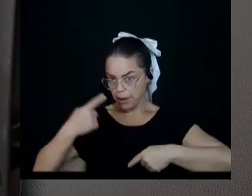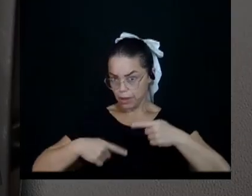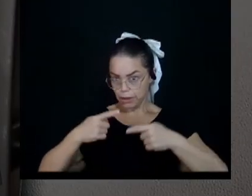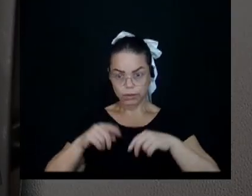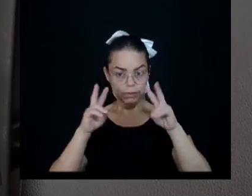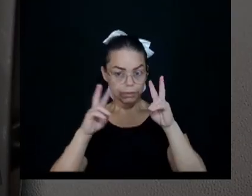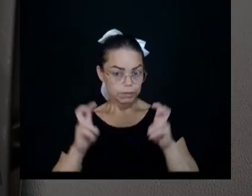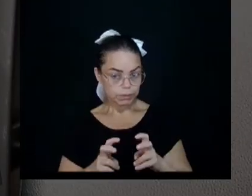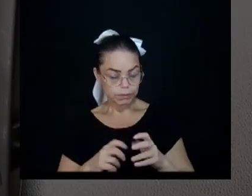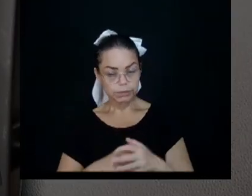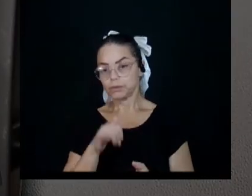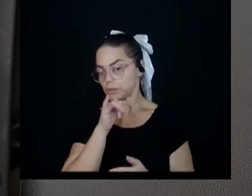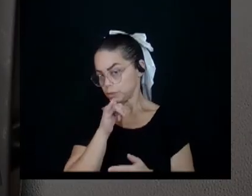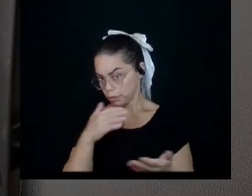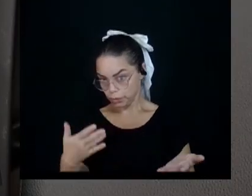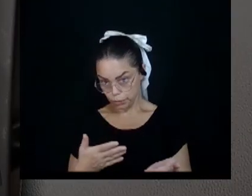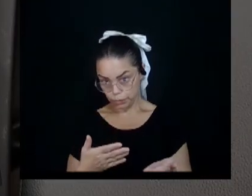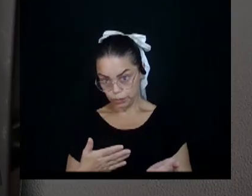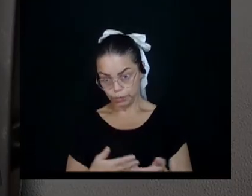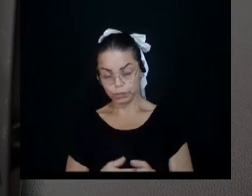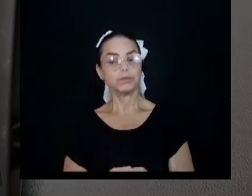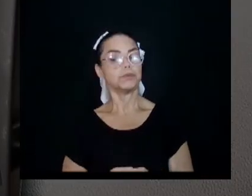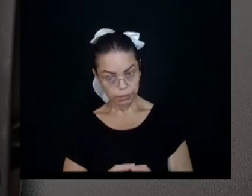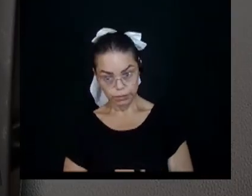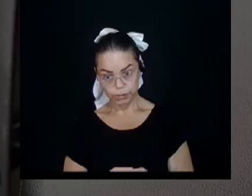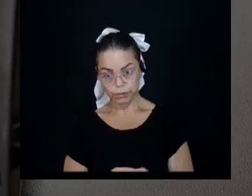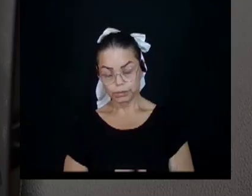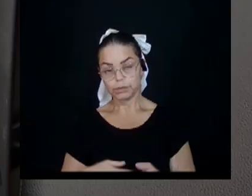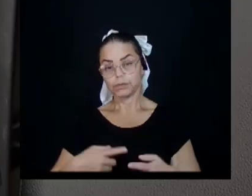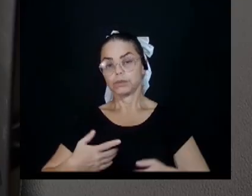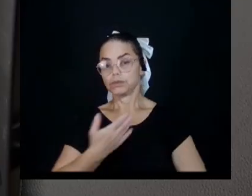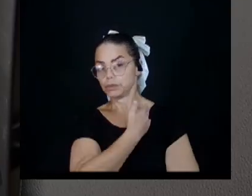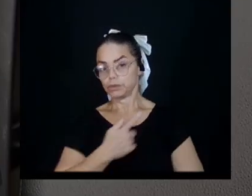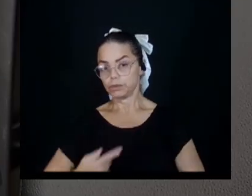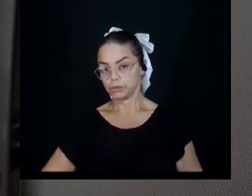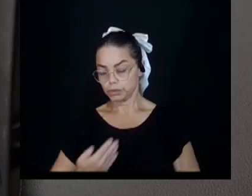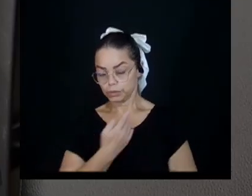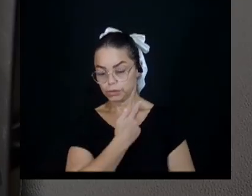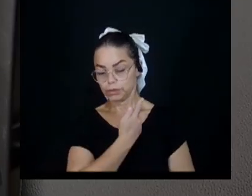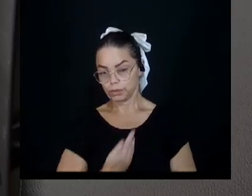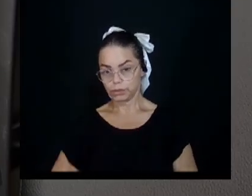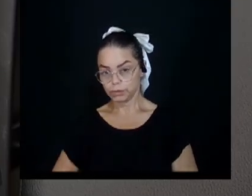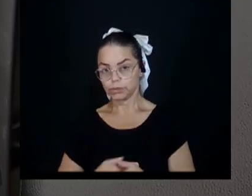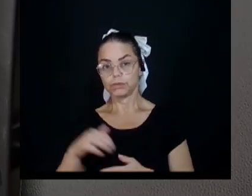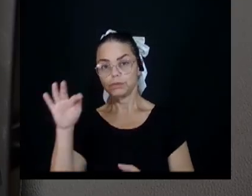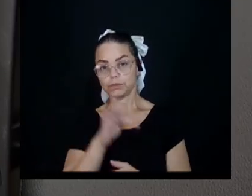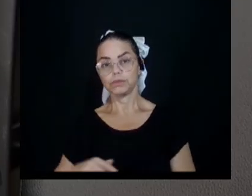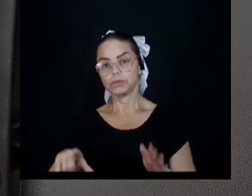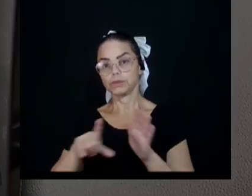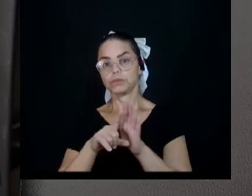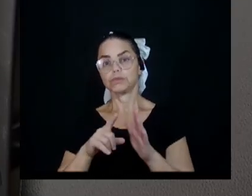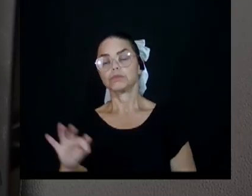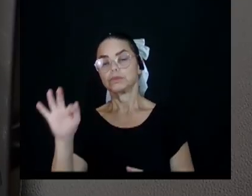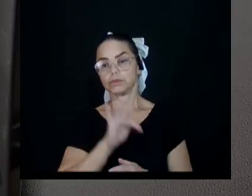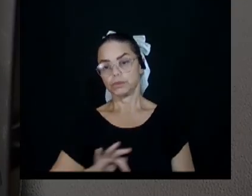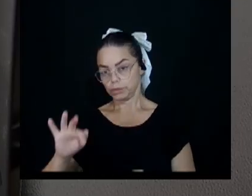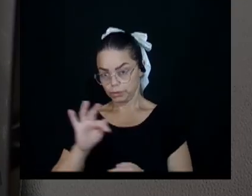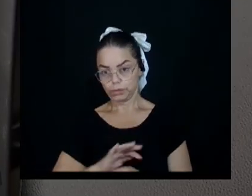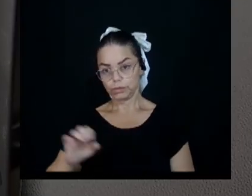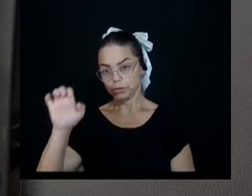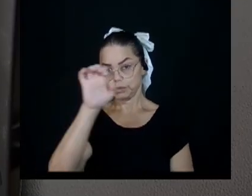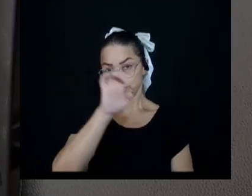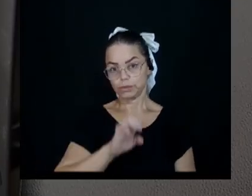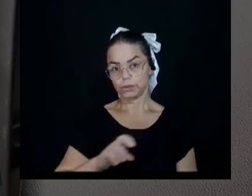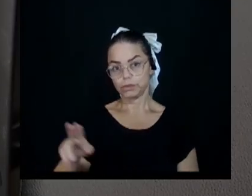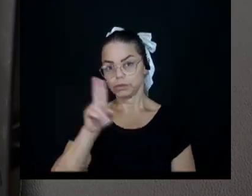agora, recentemente, o governo federal, houve uma lei federal, depois também nos estados, de restringir o